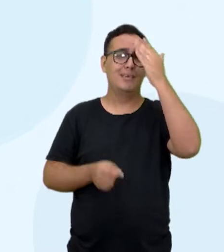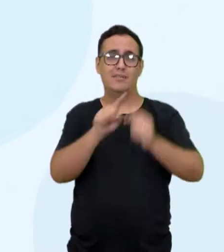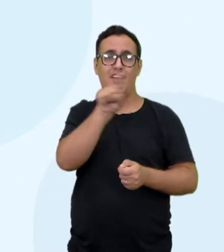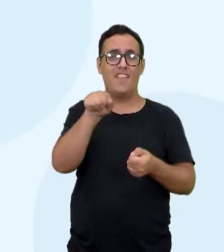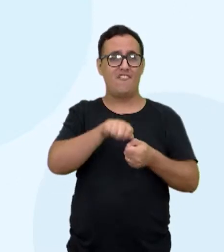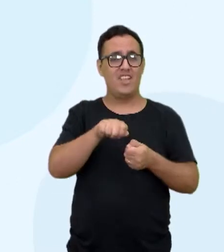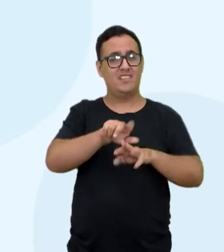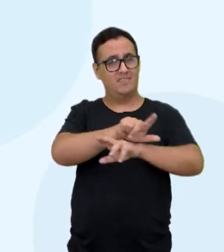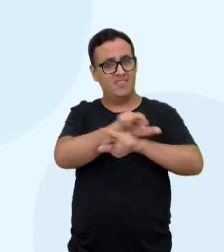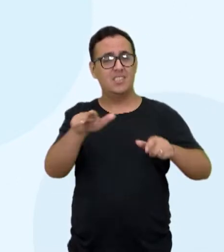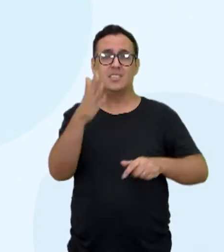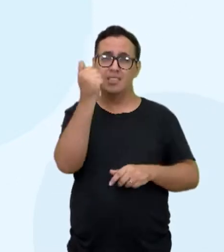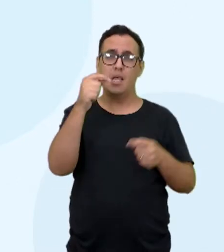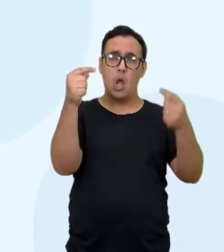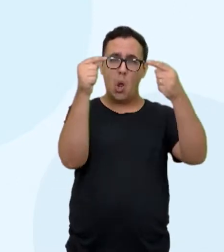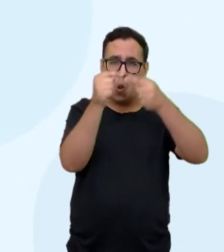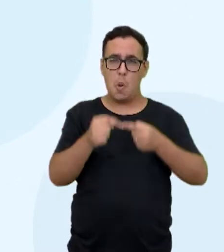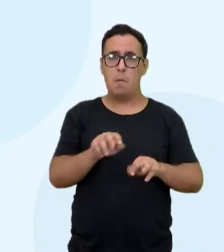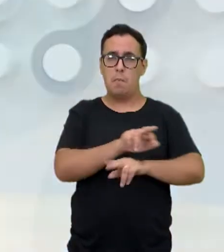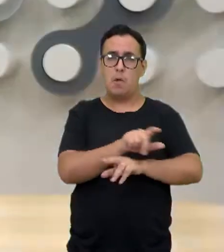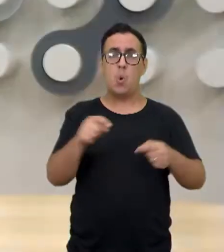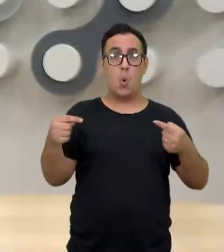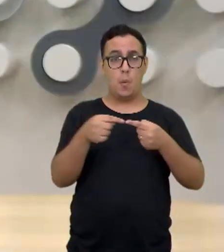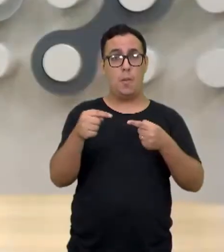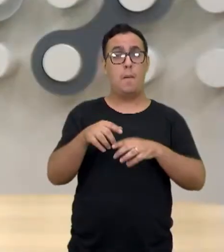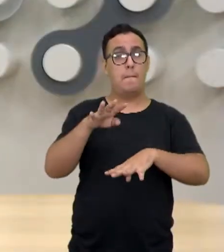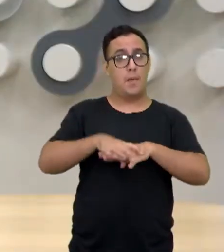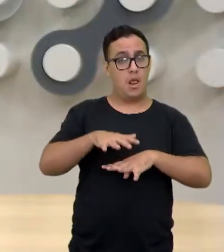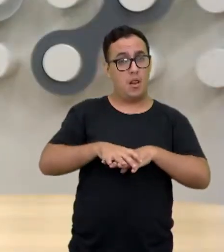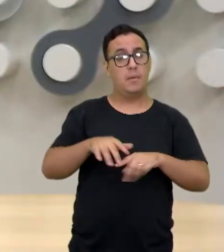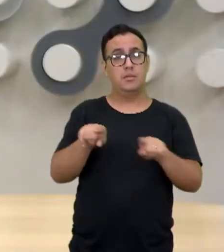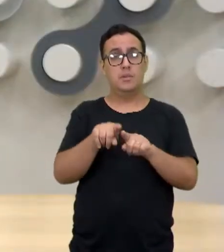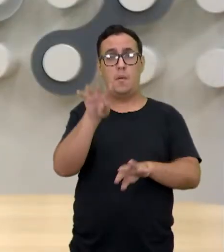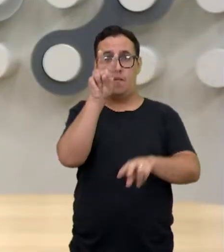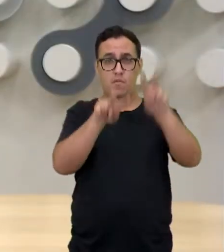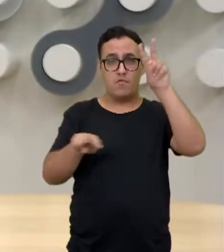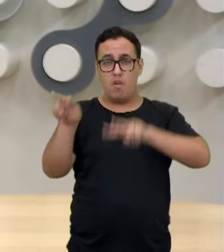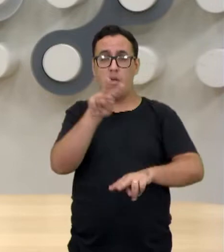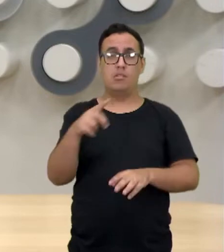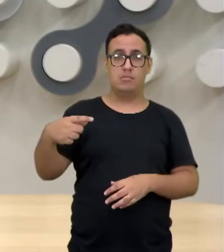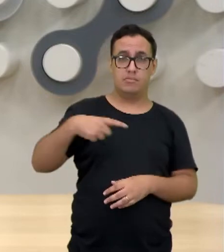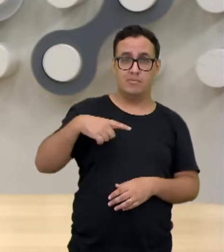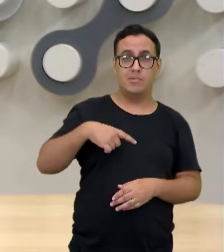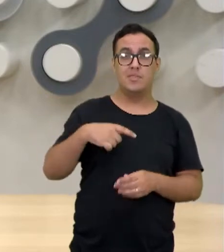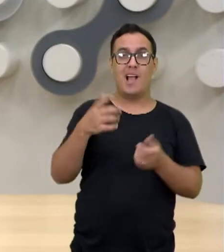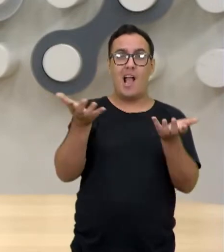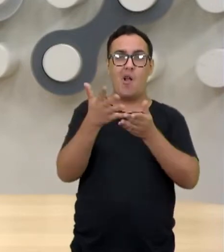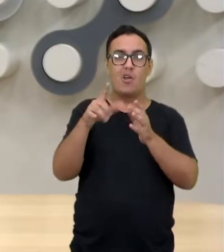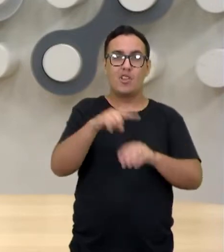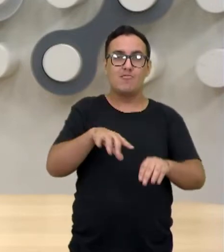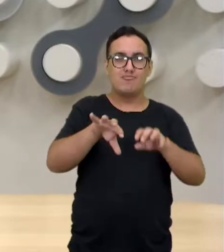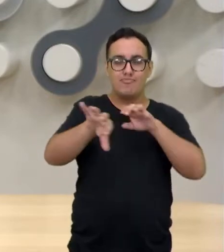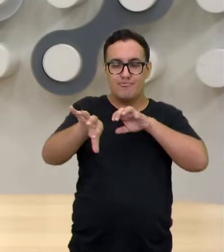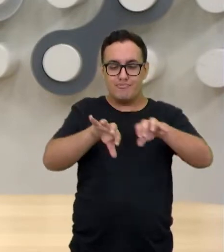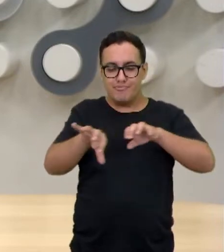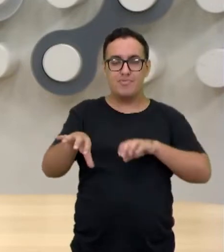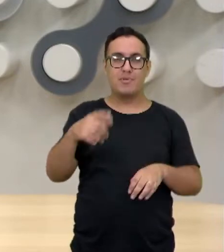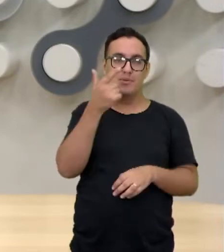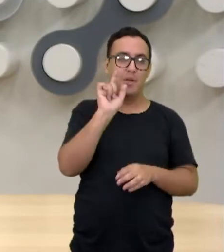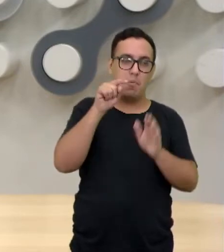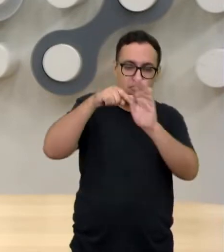têm, sim, uma relação com a matemática e com a observação, e hoje a gente vai tentar destrinchar um pouquinho melhor essa